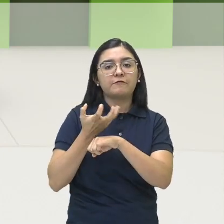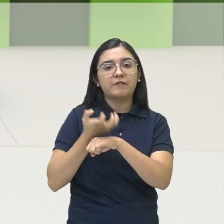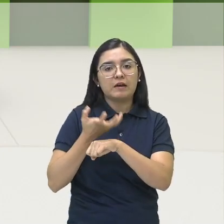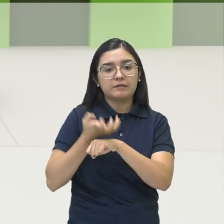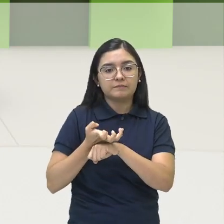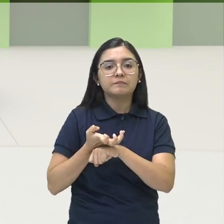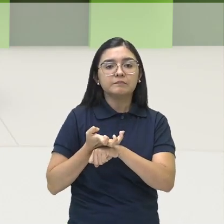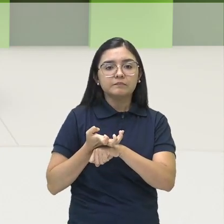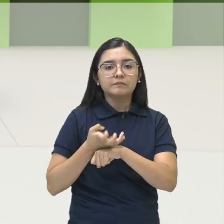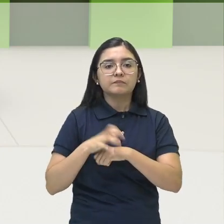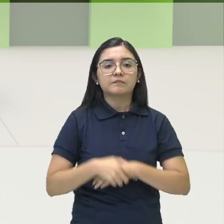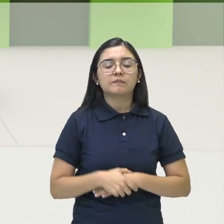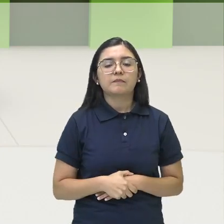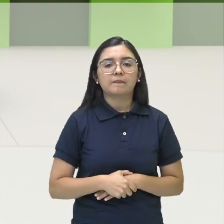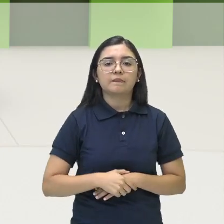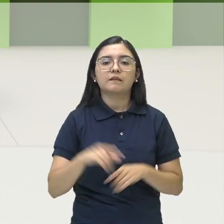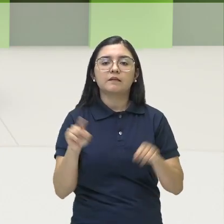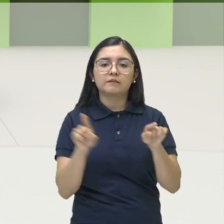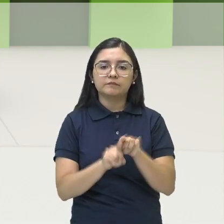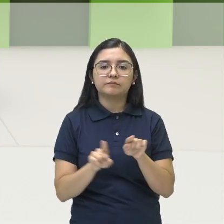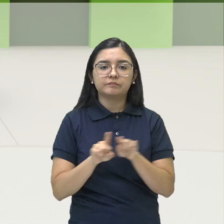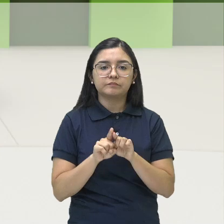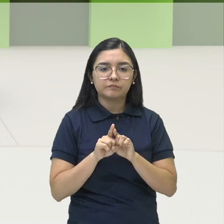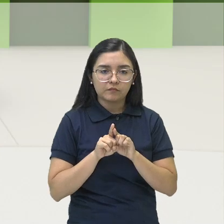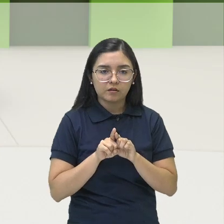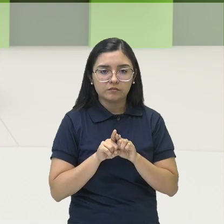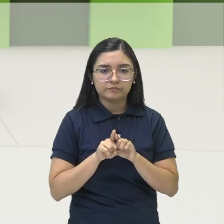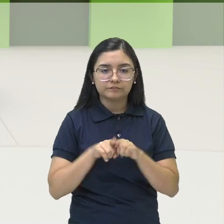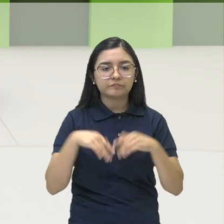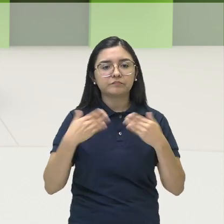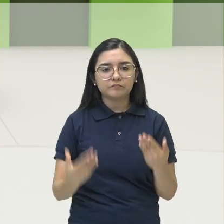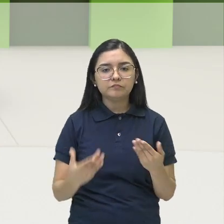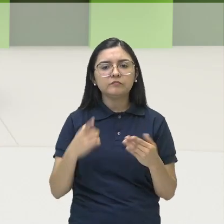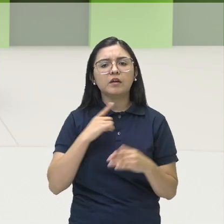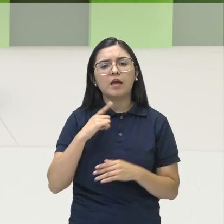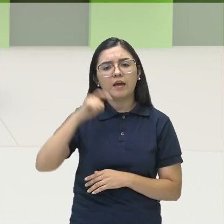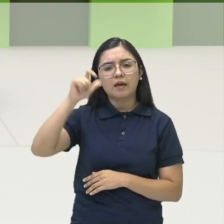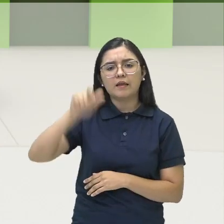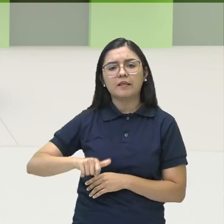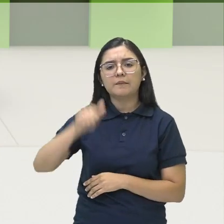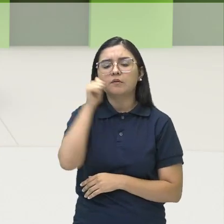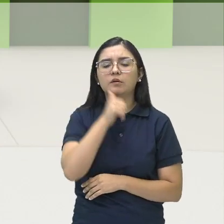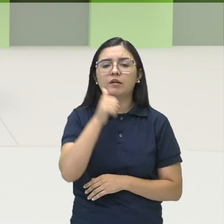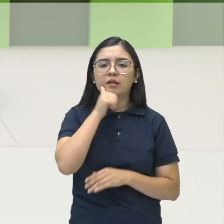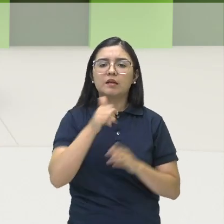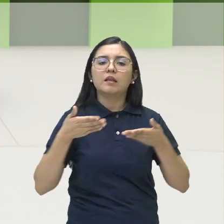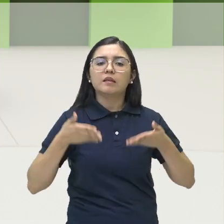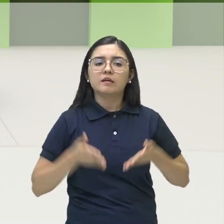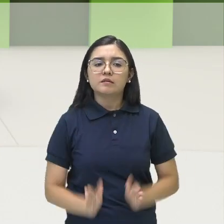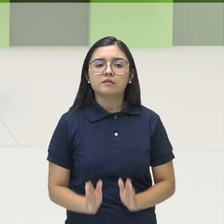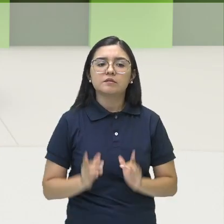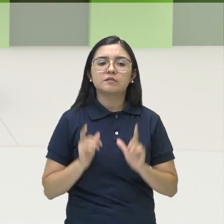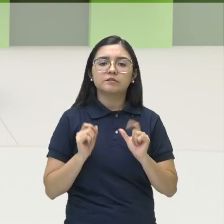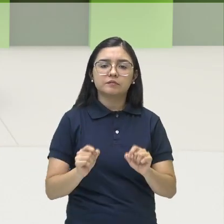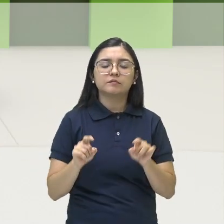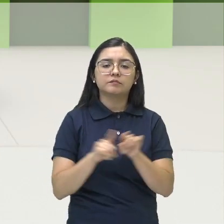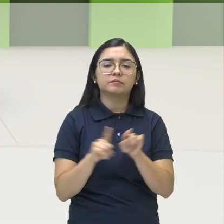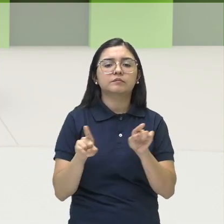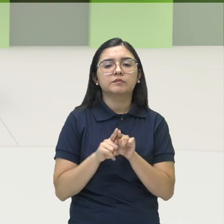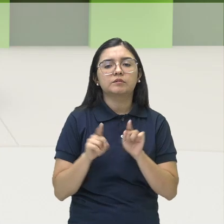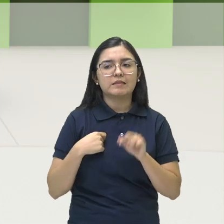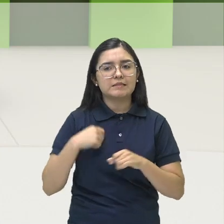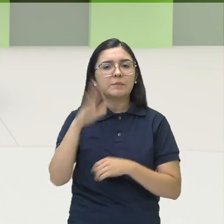tá? E Bluetooth, entre outros, né? Então, ela nasceu ali, né, sempre